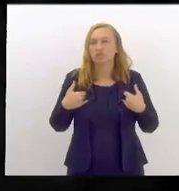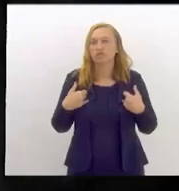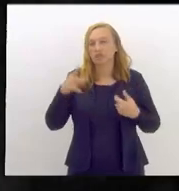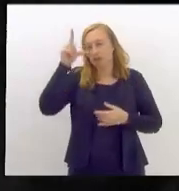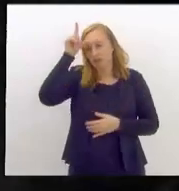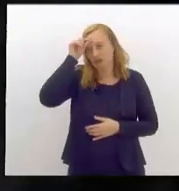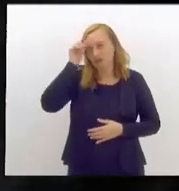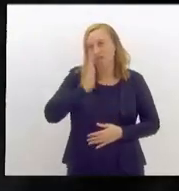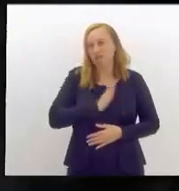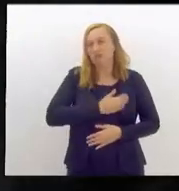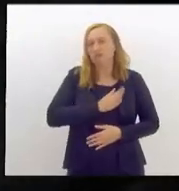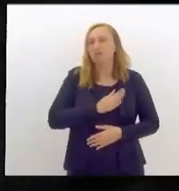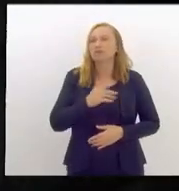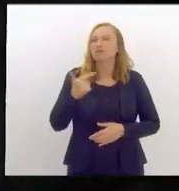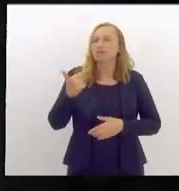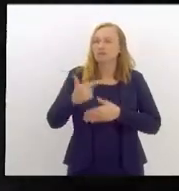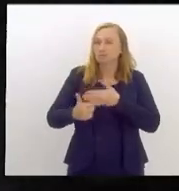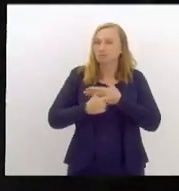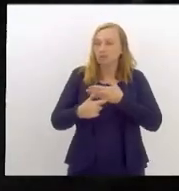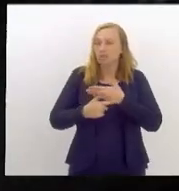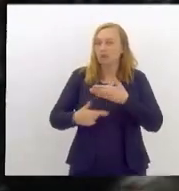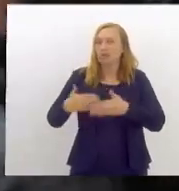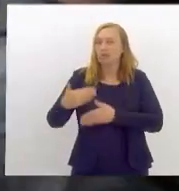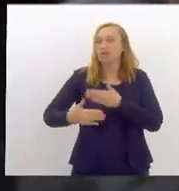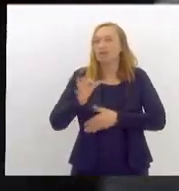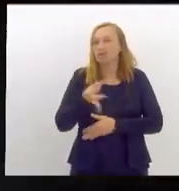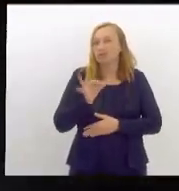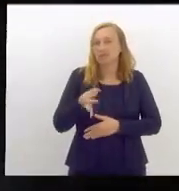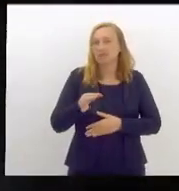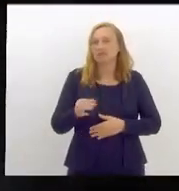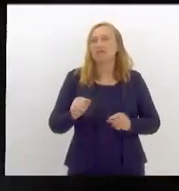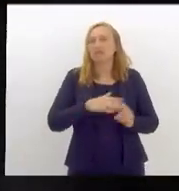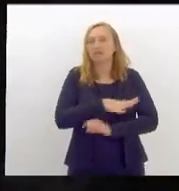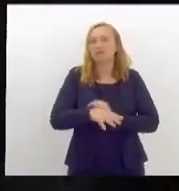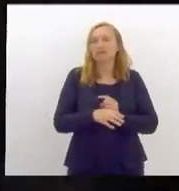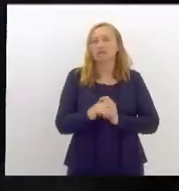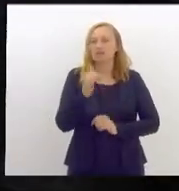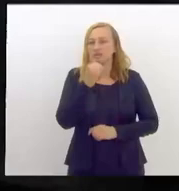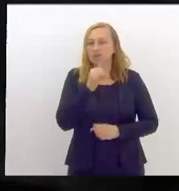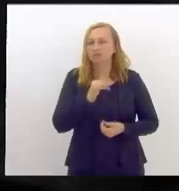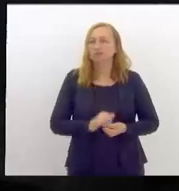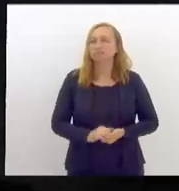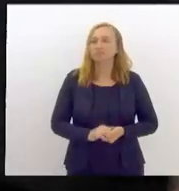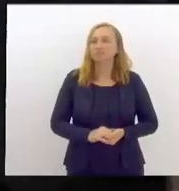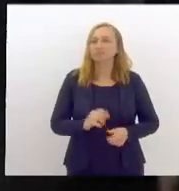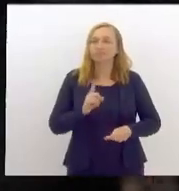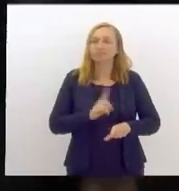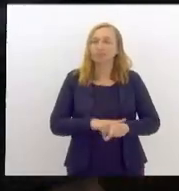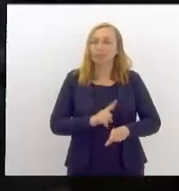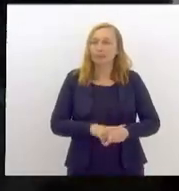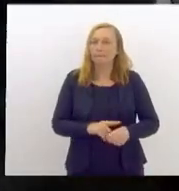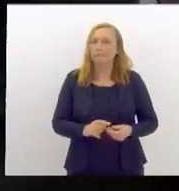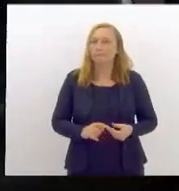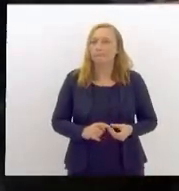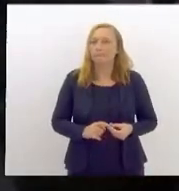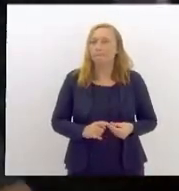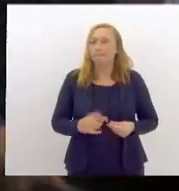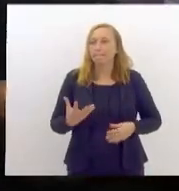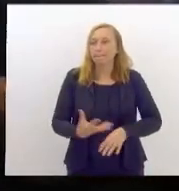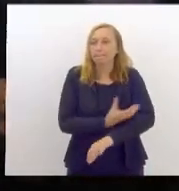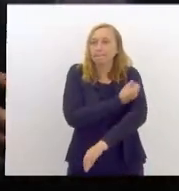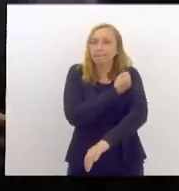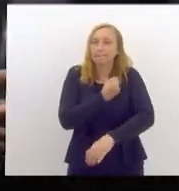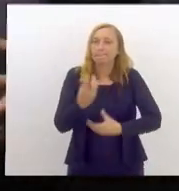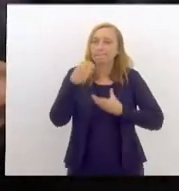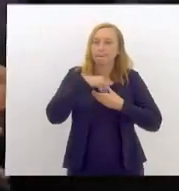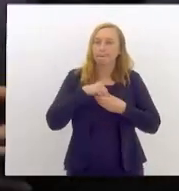confortam com o legado que tenho certeza que ficará para a sociedade Fluminense nesse momento a emoção toma